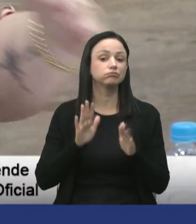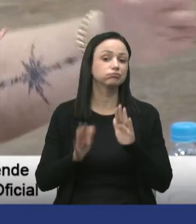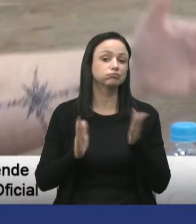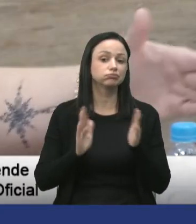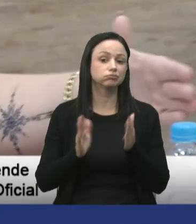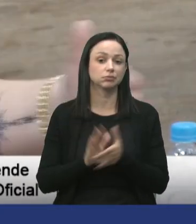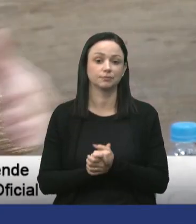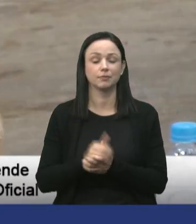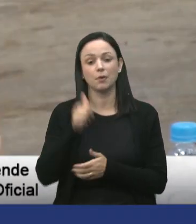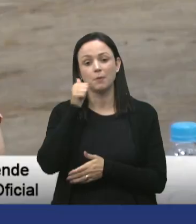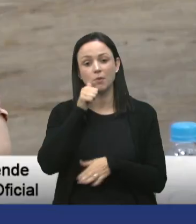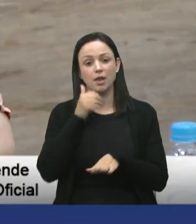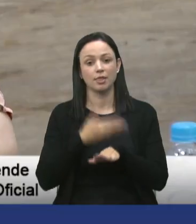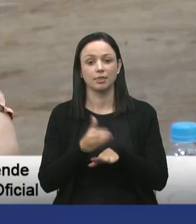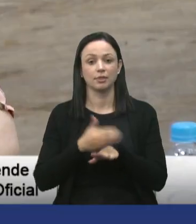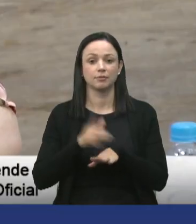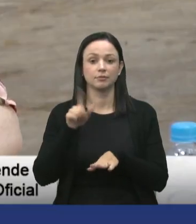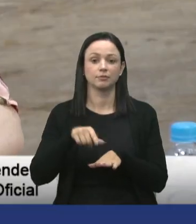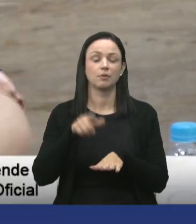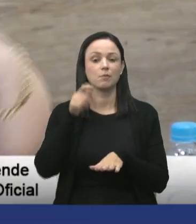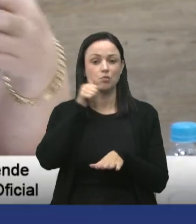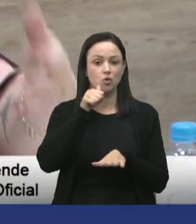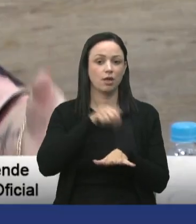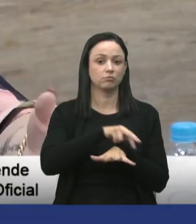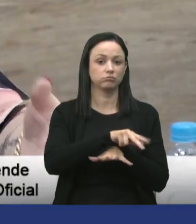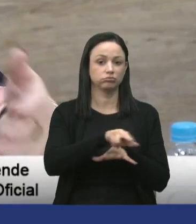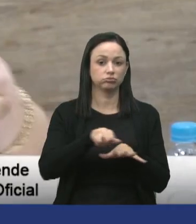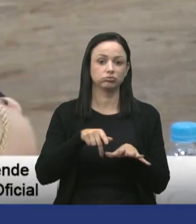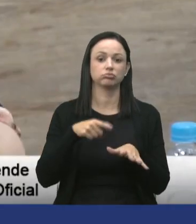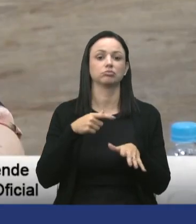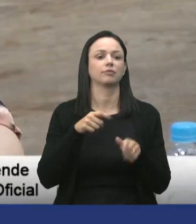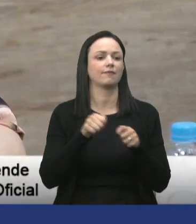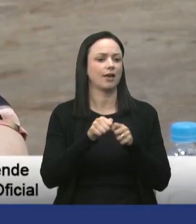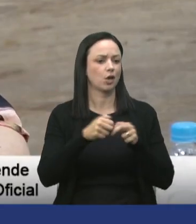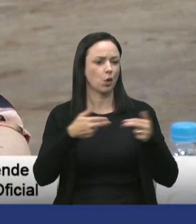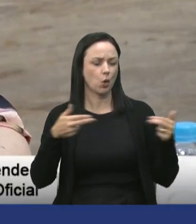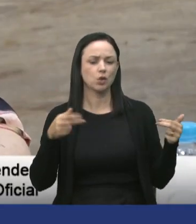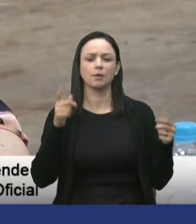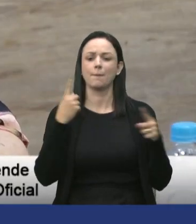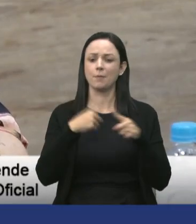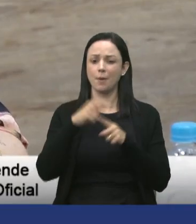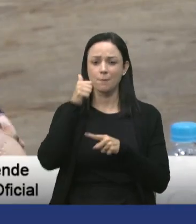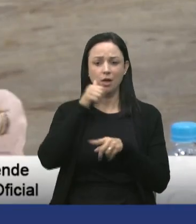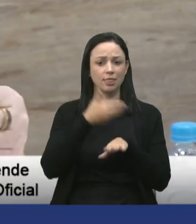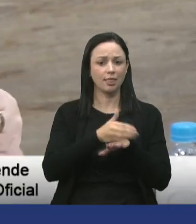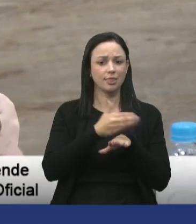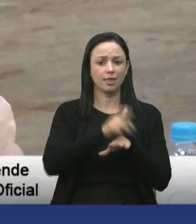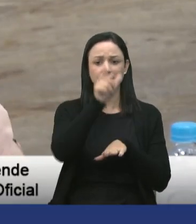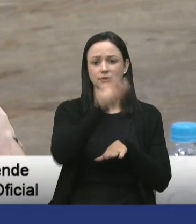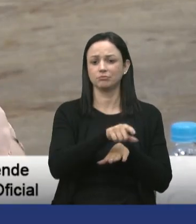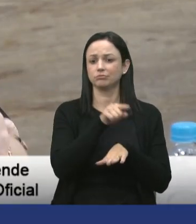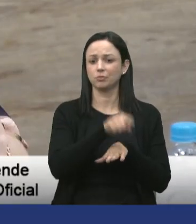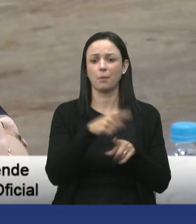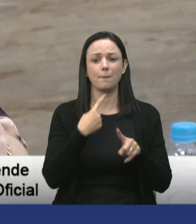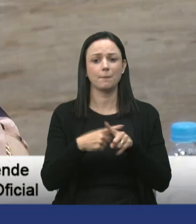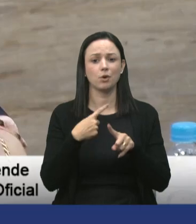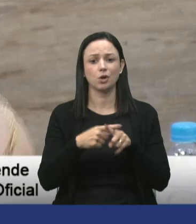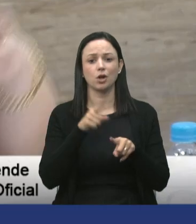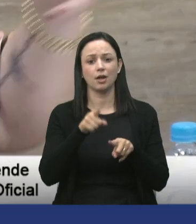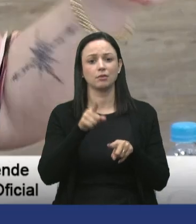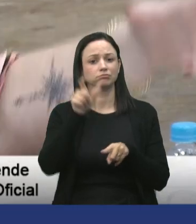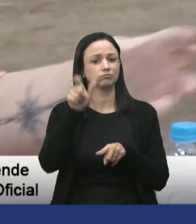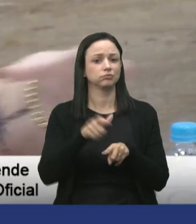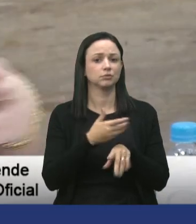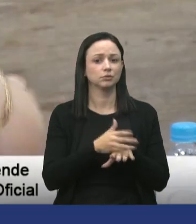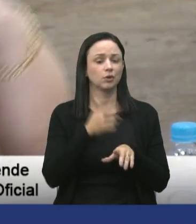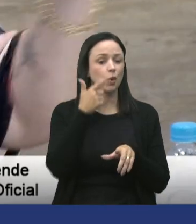mulher é treinada para isso, ela é multitarefa porque ela é treinada para isso. Ela é multitarefa justamente por causa disso, porque ela é treinada